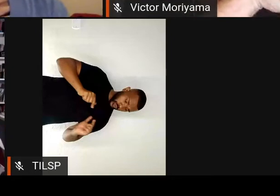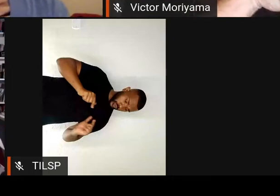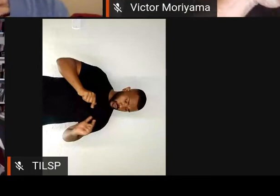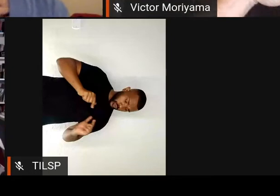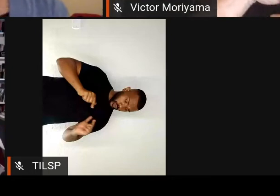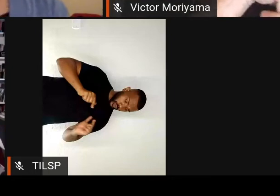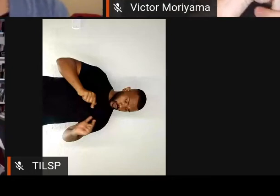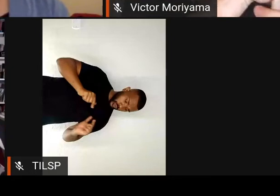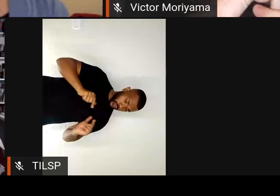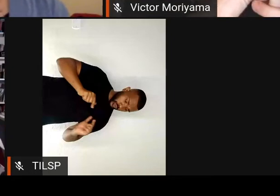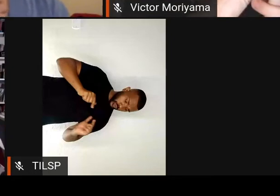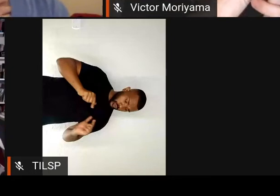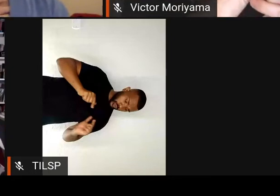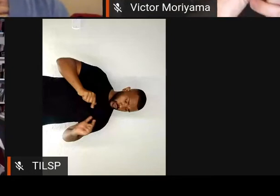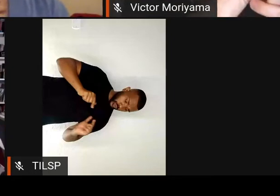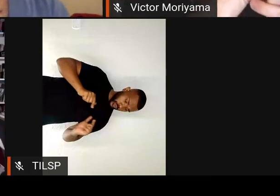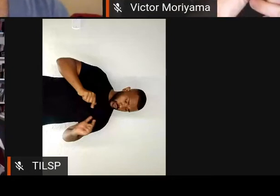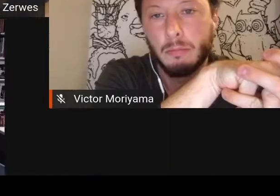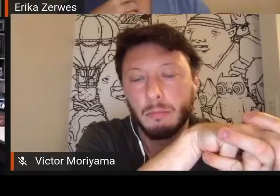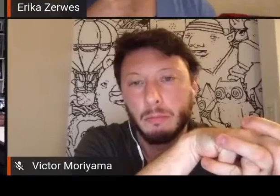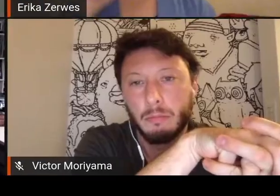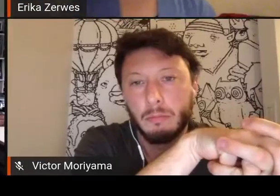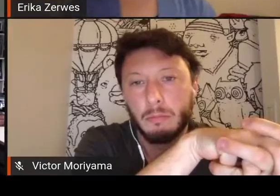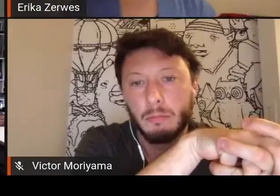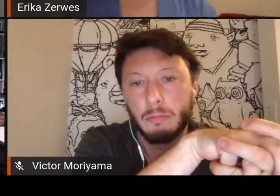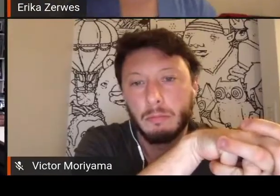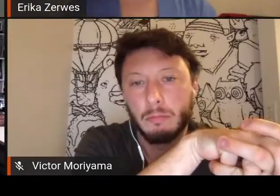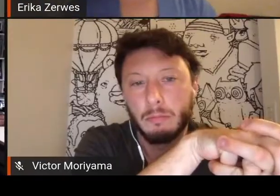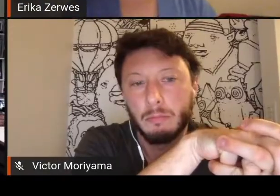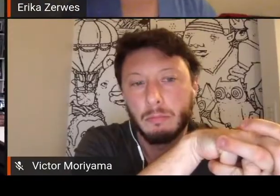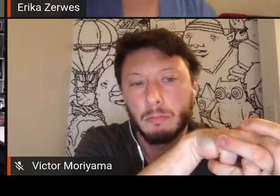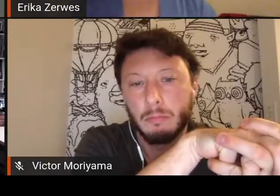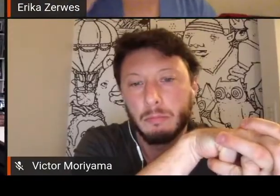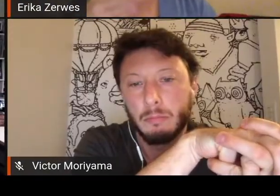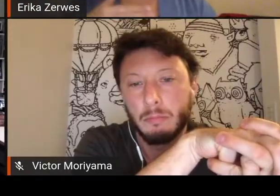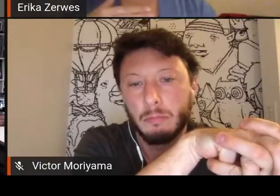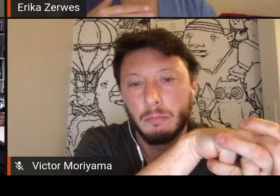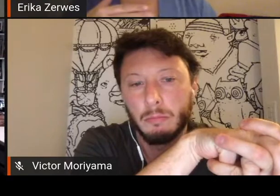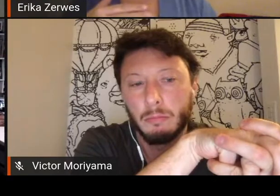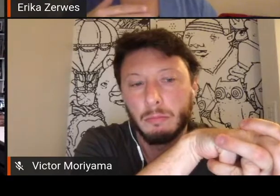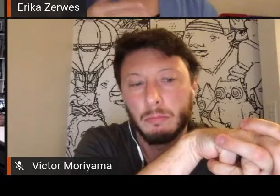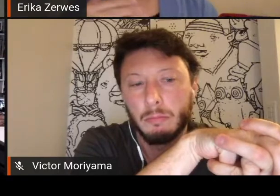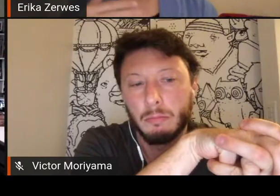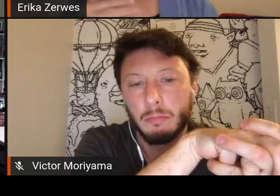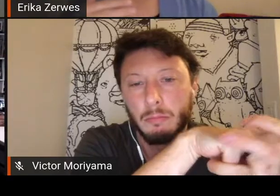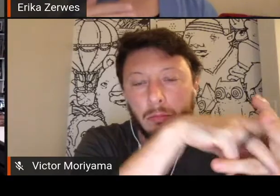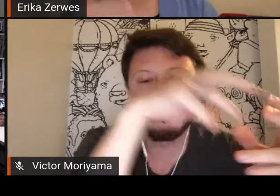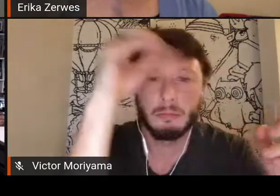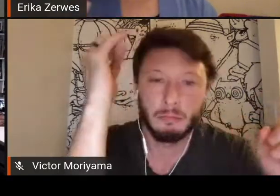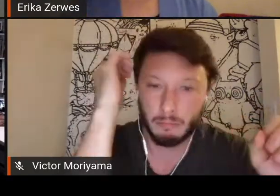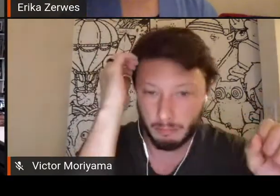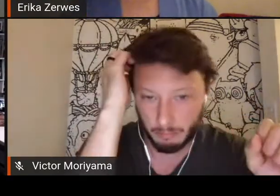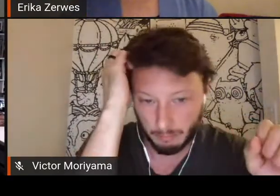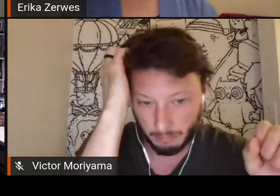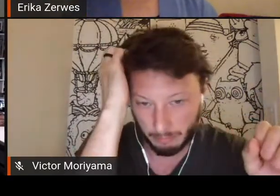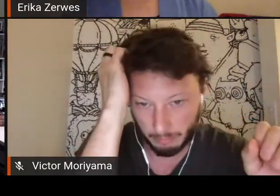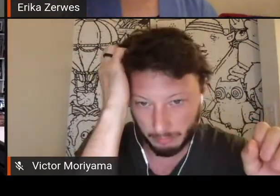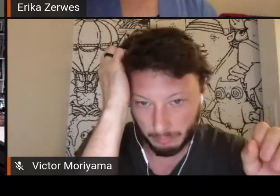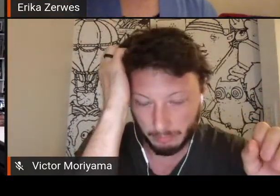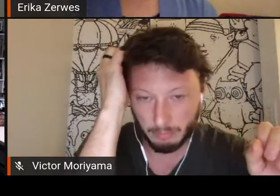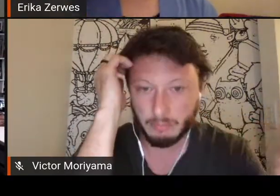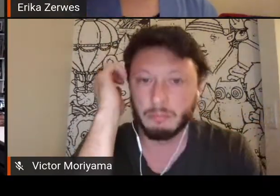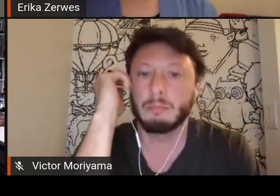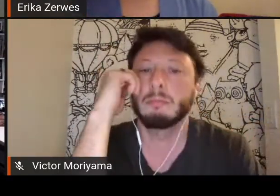Espanhola foi transformada em uma luta da humanidade contra o desumano, não restando